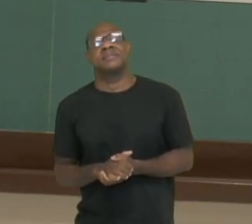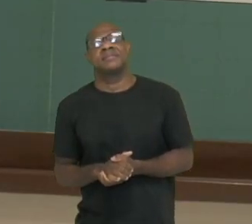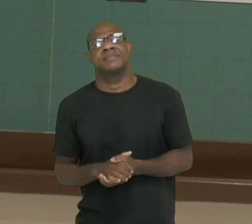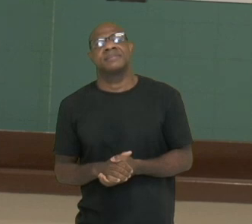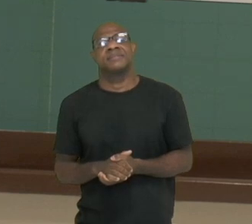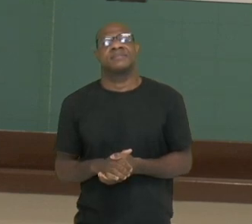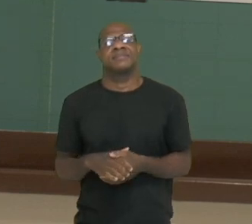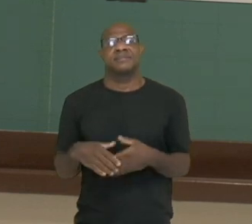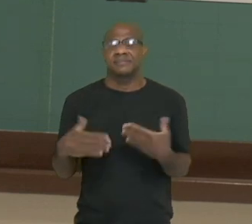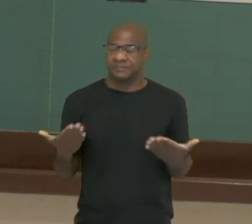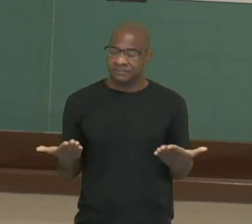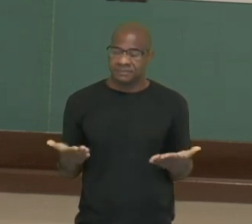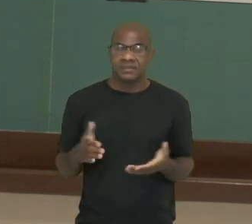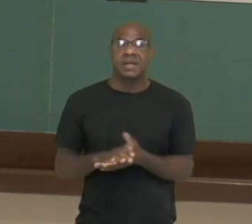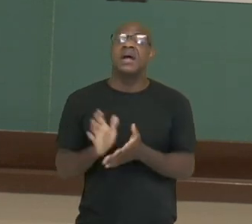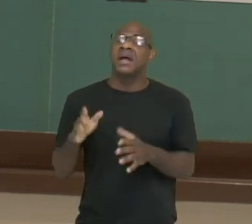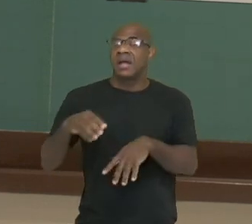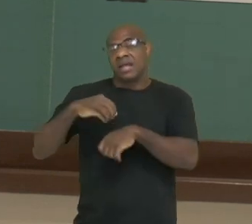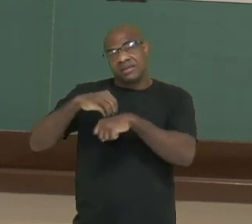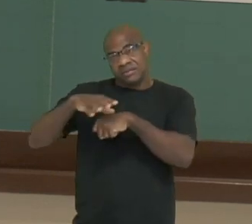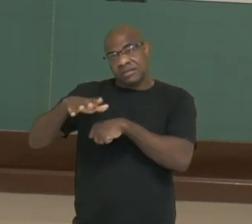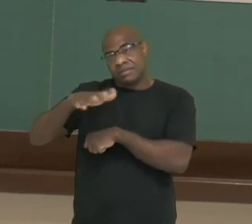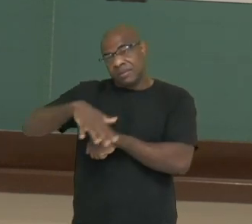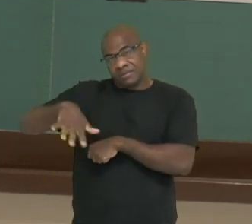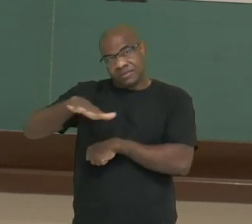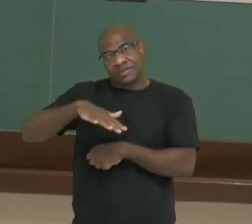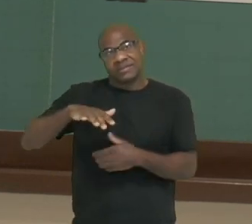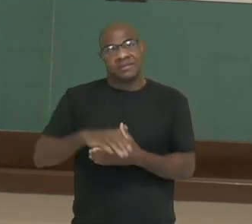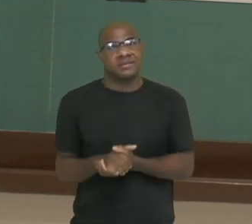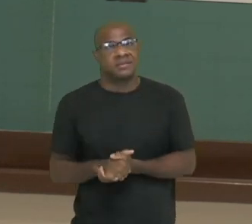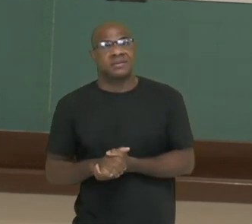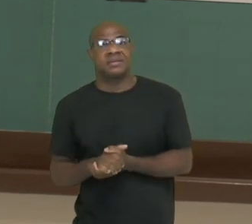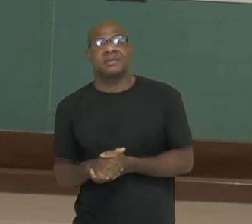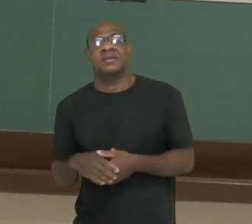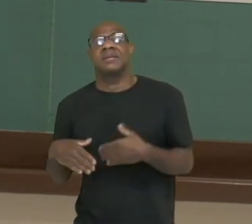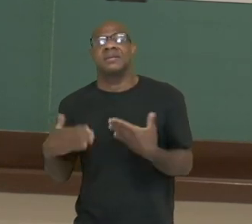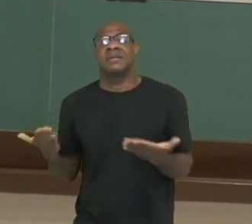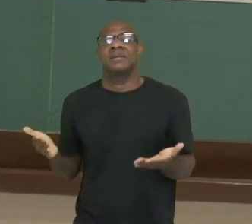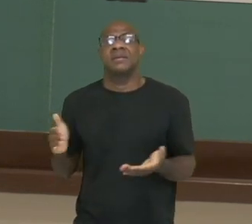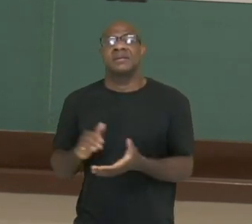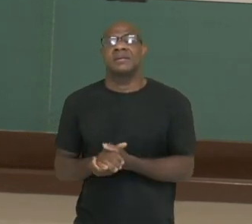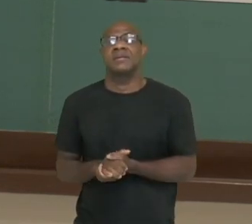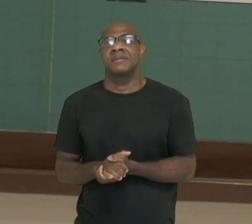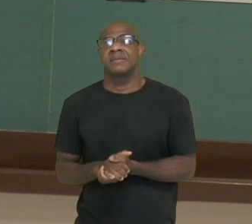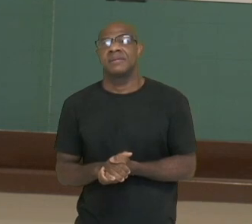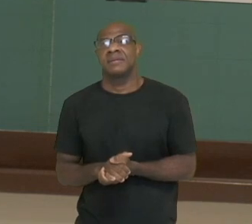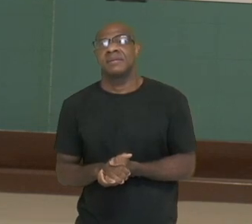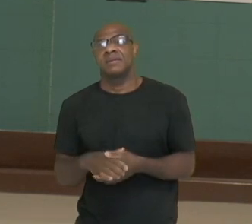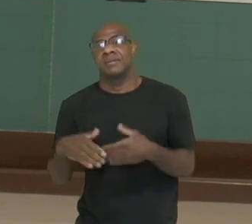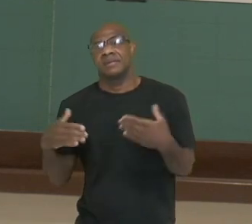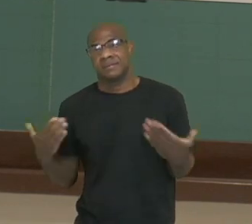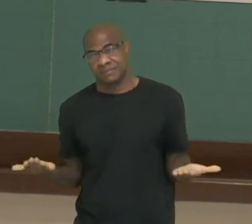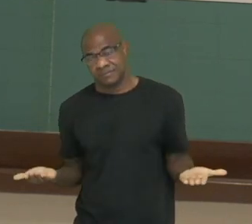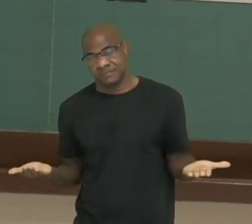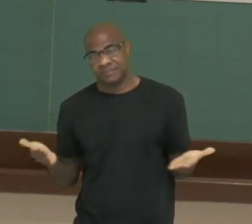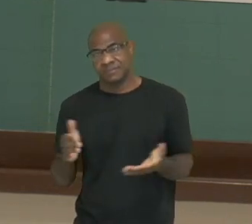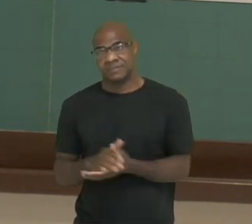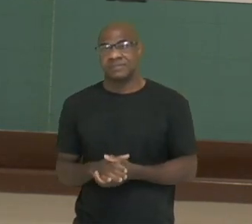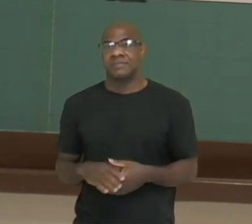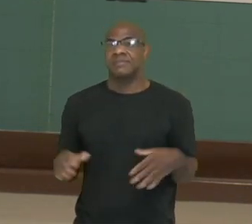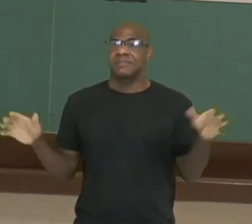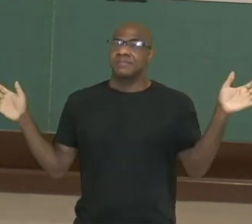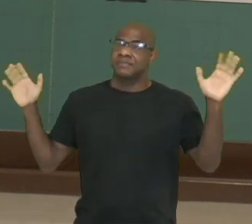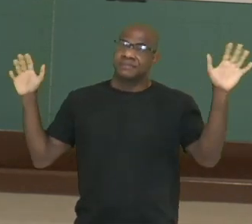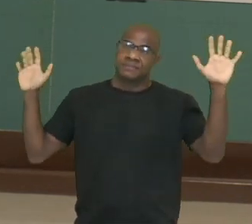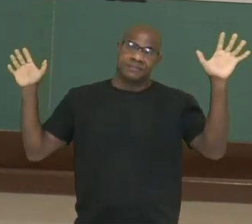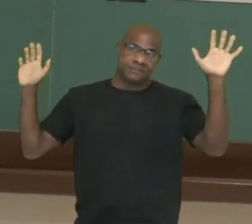tá bom? Então fica aí a dica para vocês, né? Vamos colocar nossas referências, nossa tela azul da Aula Paraná.